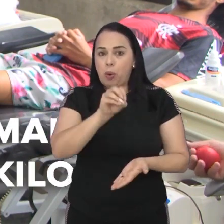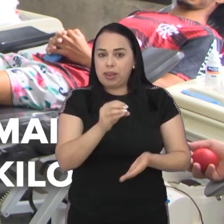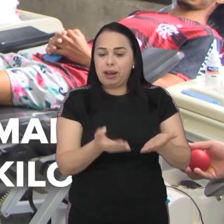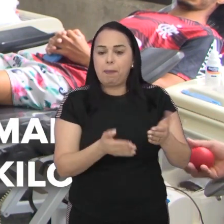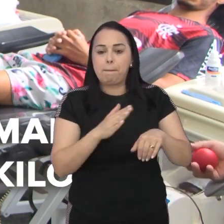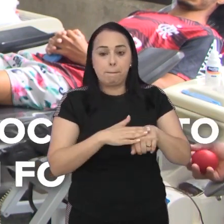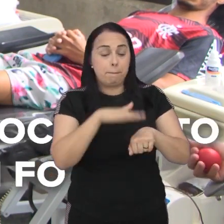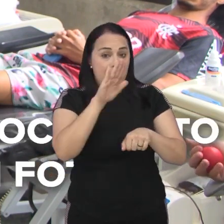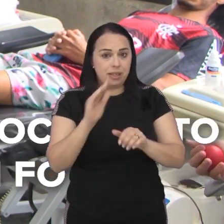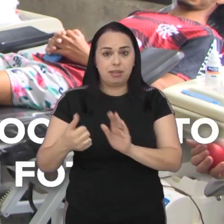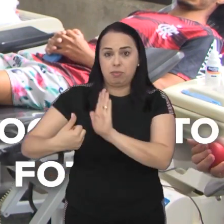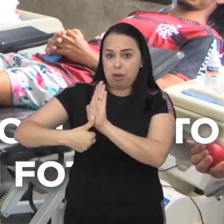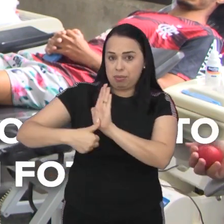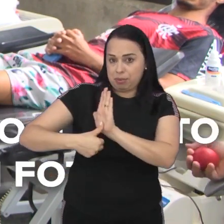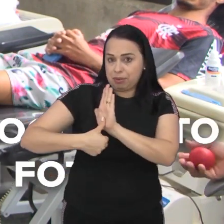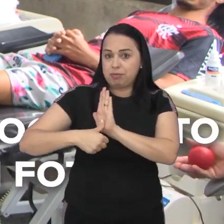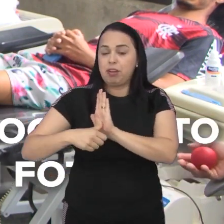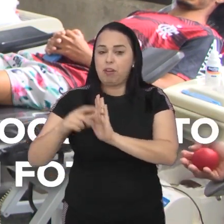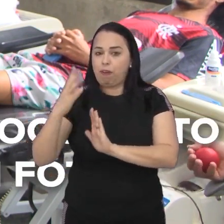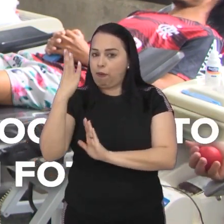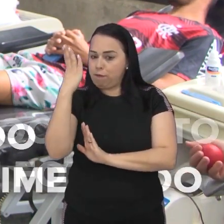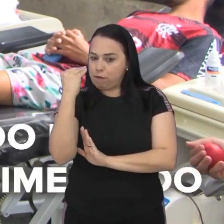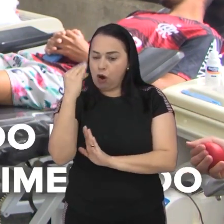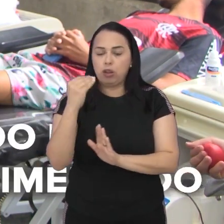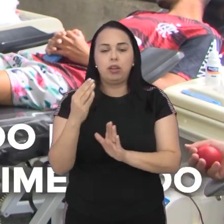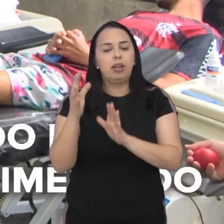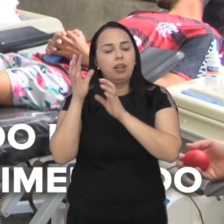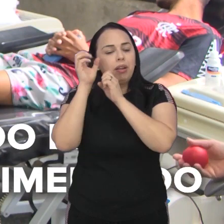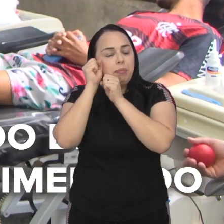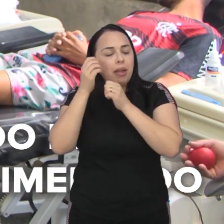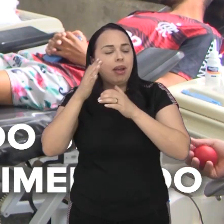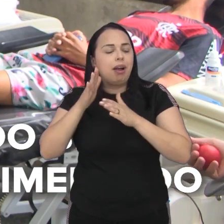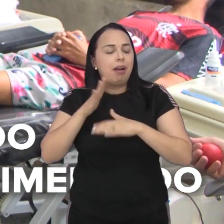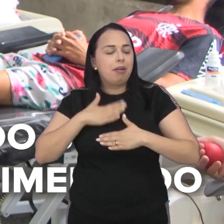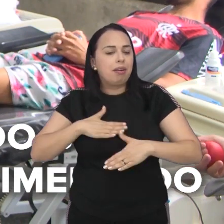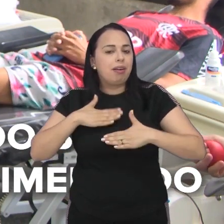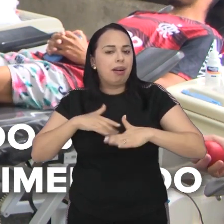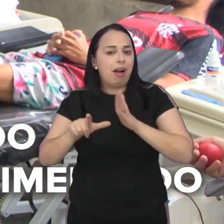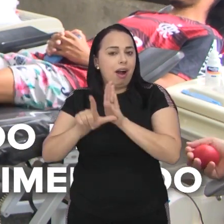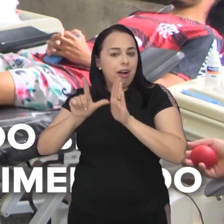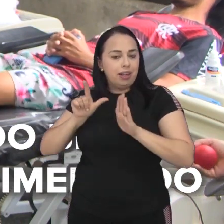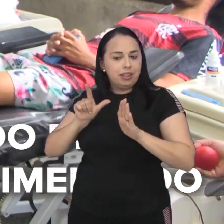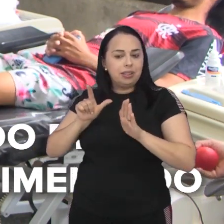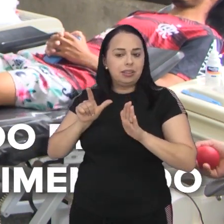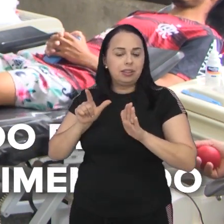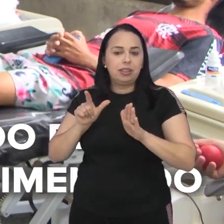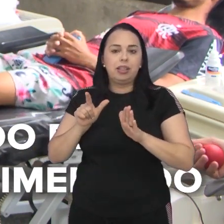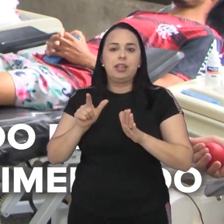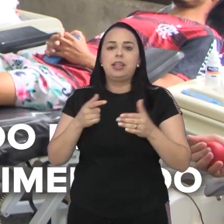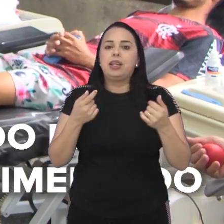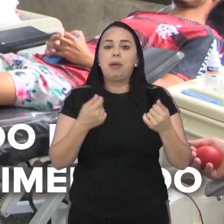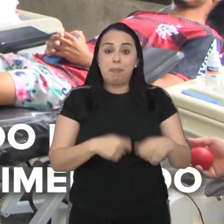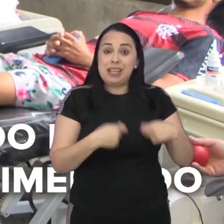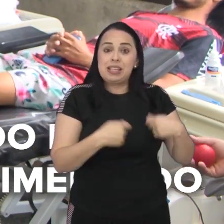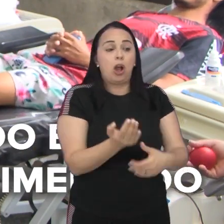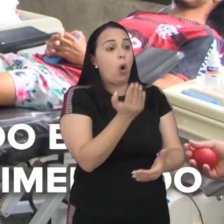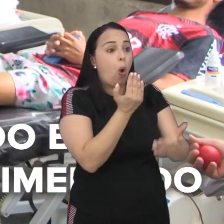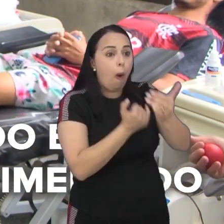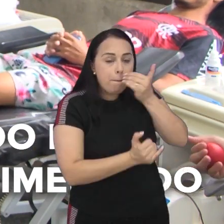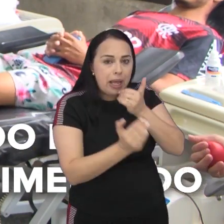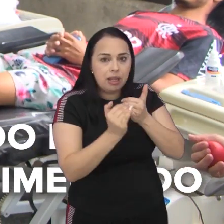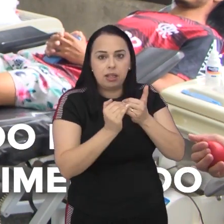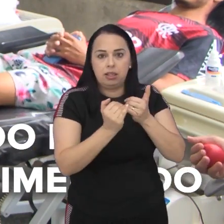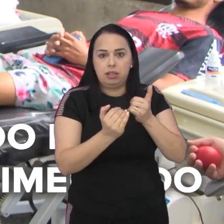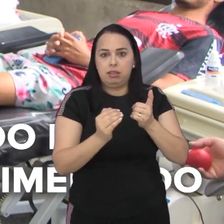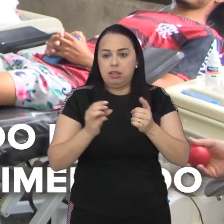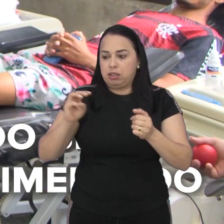de 50 quilos, deve trazer um documento com foto, ter dormido bem na noite anterior e não vir em jejum.